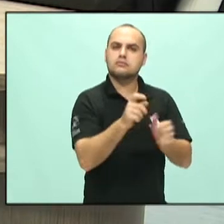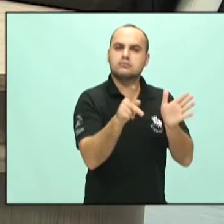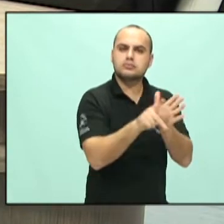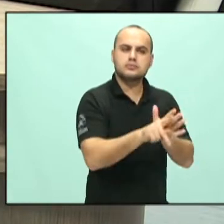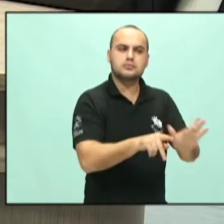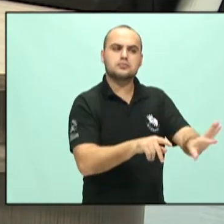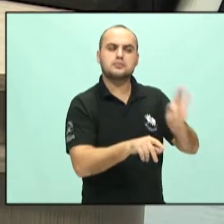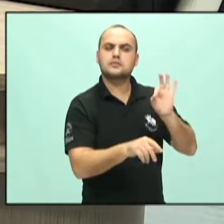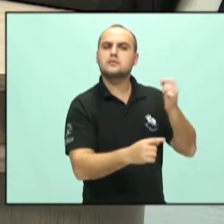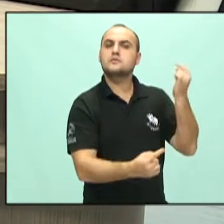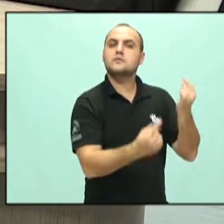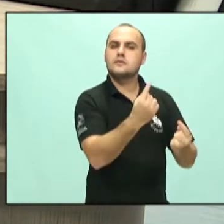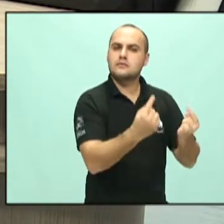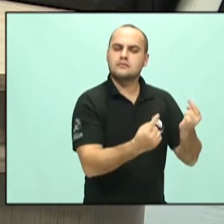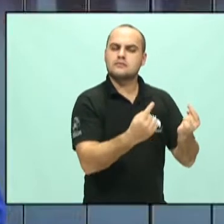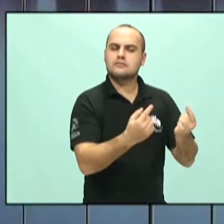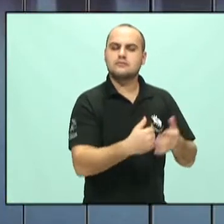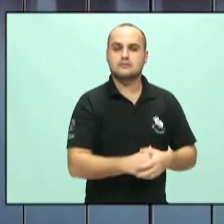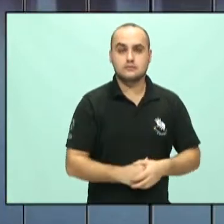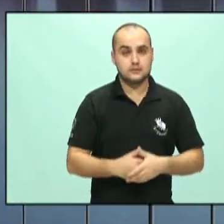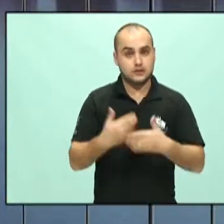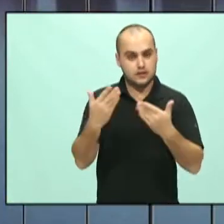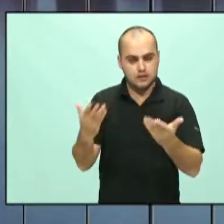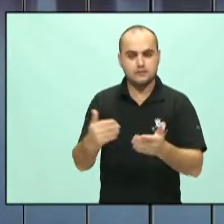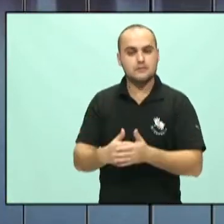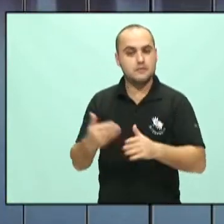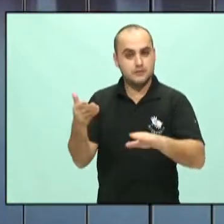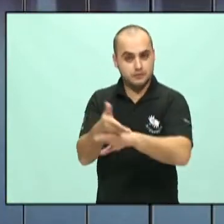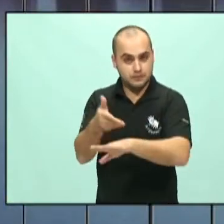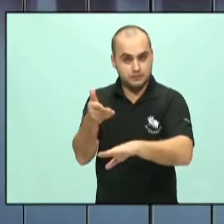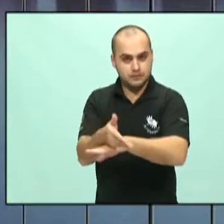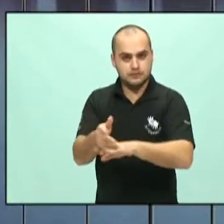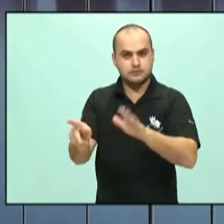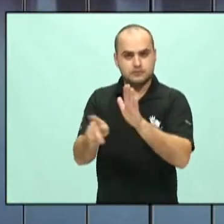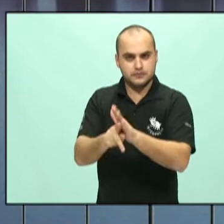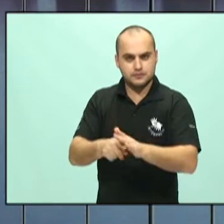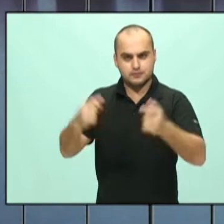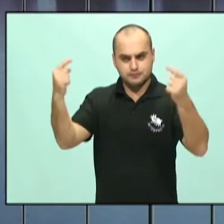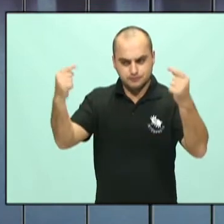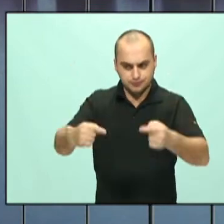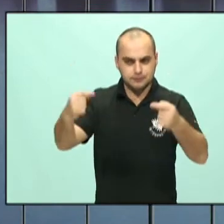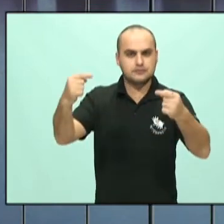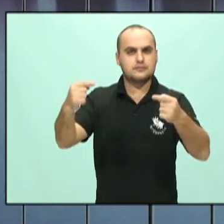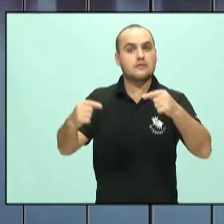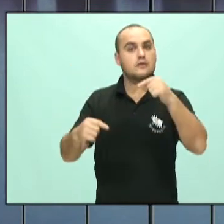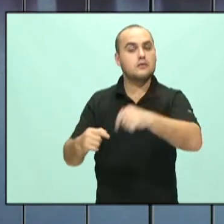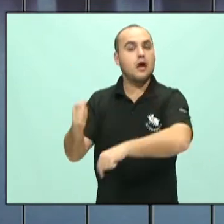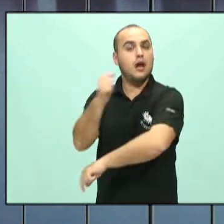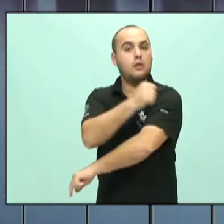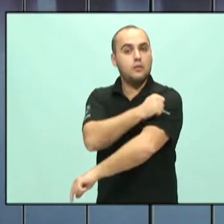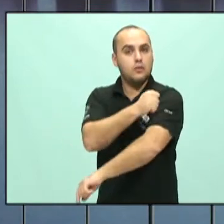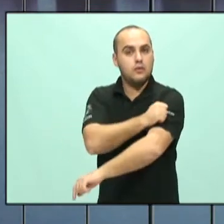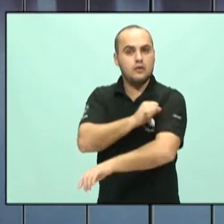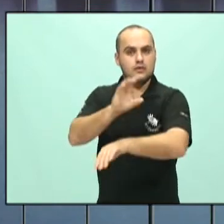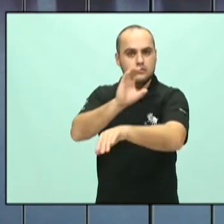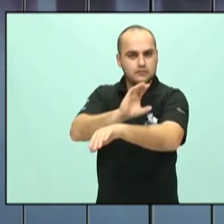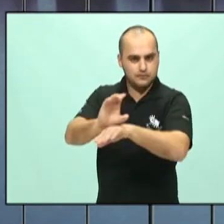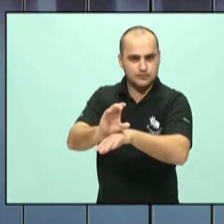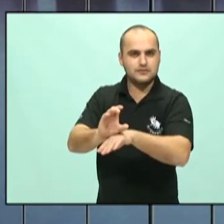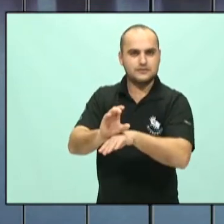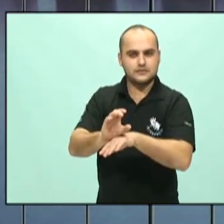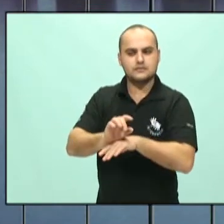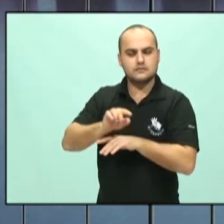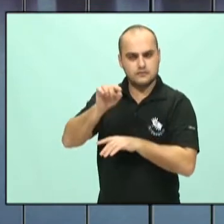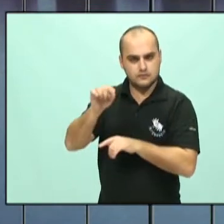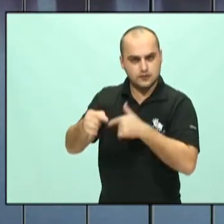seleção? Então, para participar do Tainha Dourada, na mostra competitiva, automaticamente os alunos do curso de produção audiovisual,